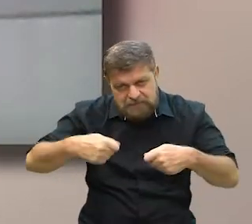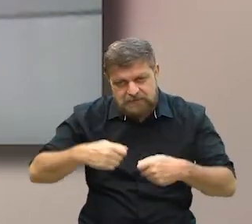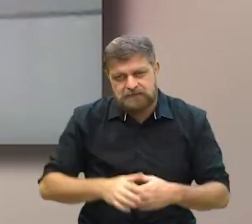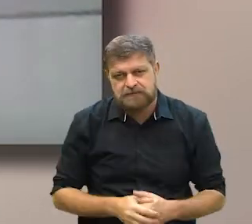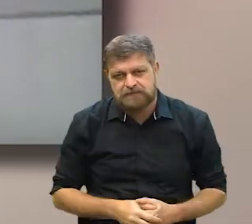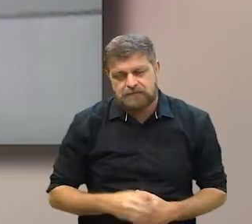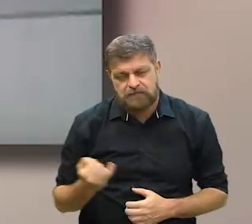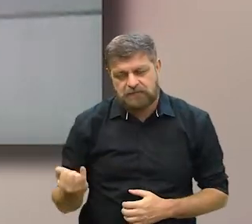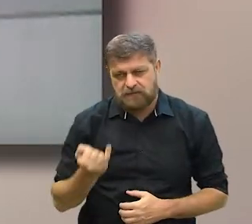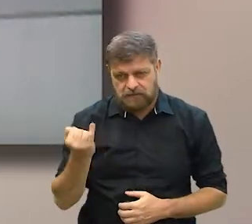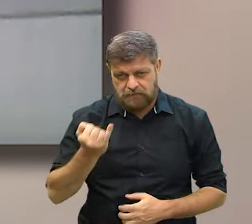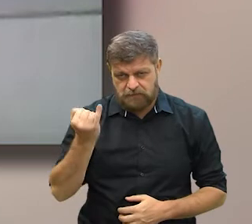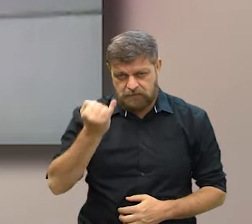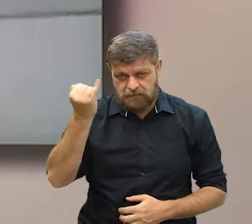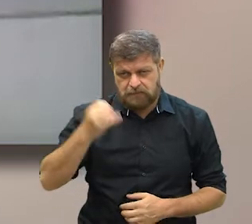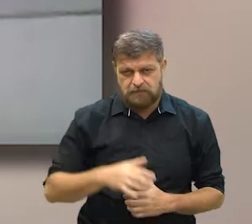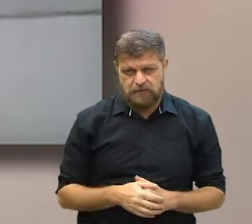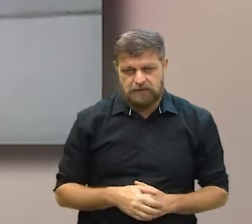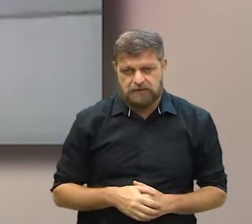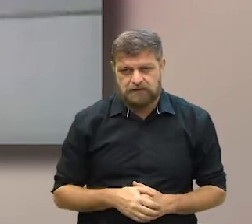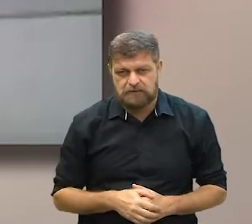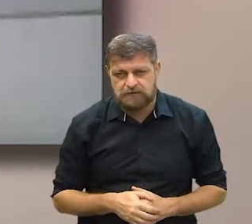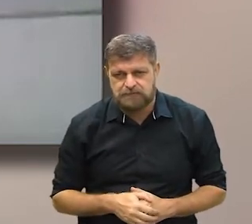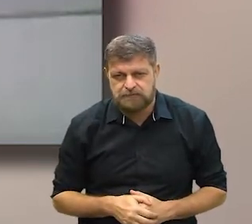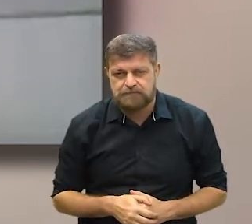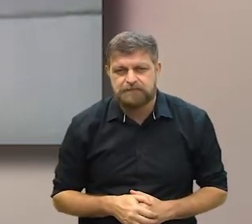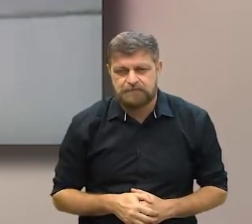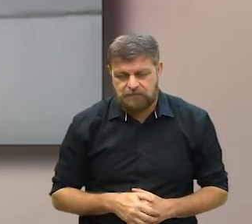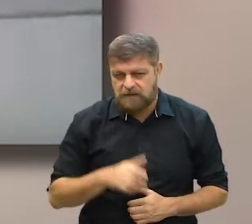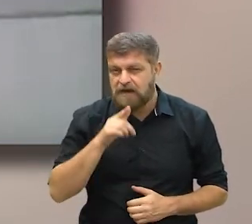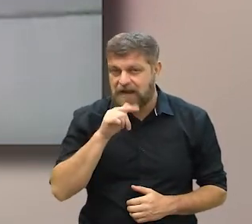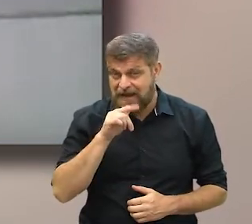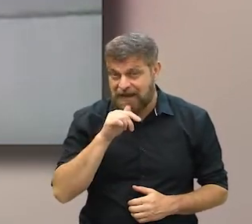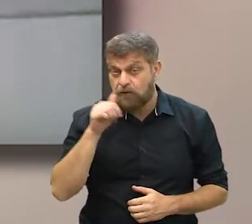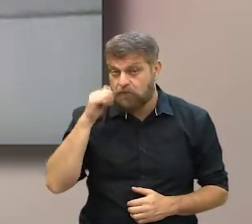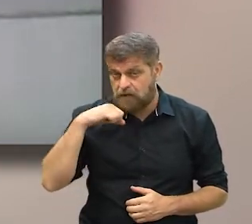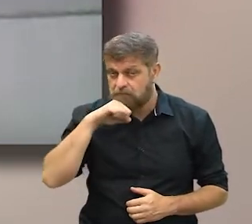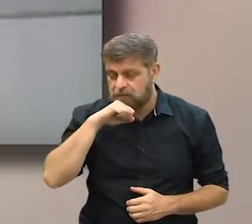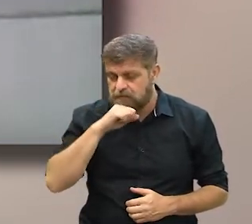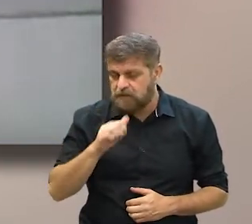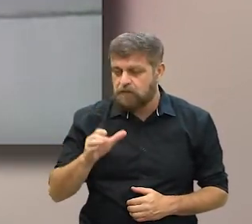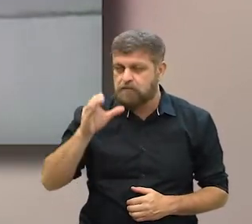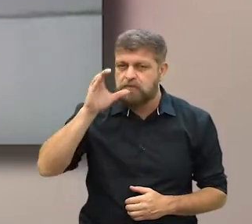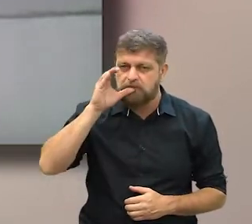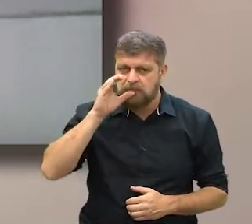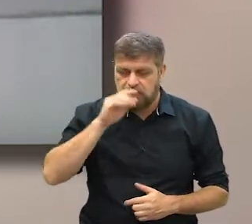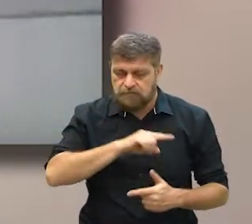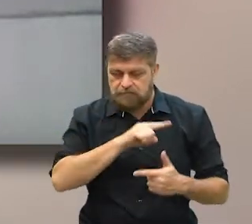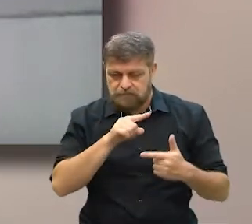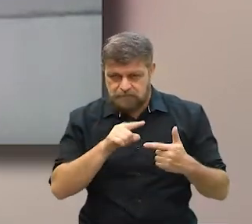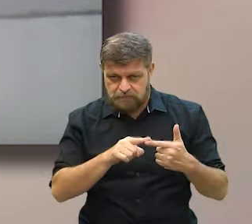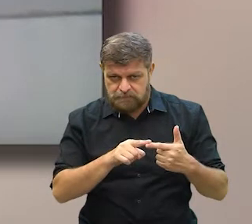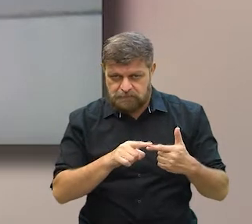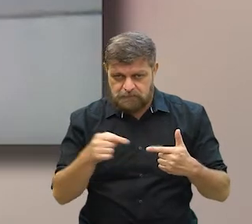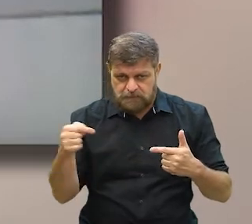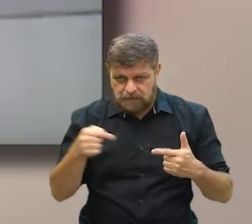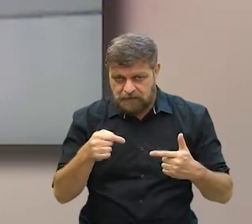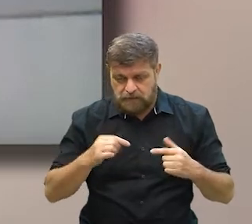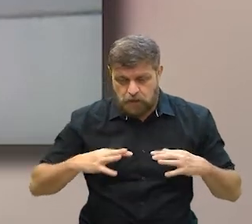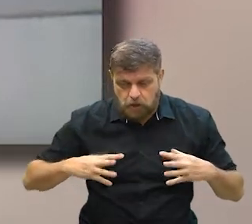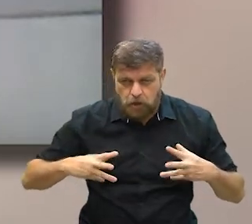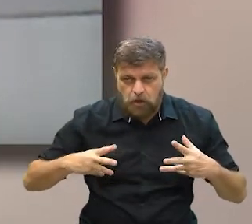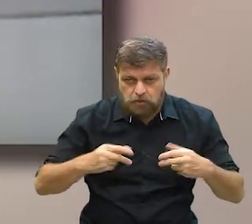Então, isso é muito importante, essa questão da hidratação da mãe. A segunda coisa, porque o volume de leite vai